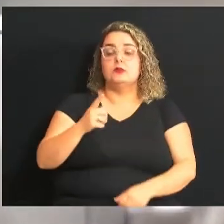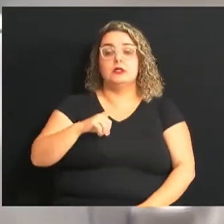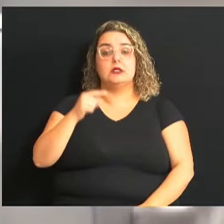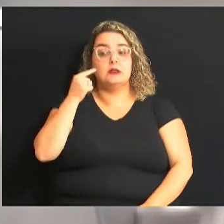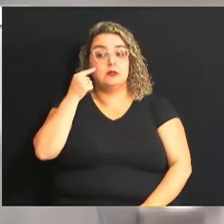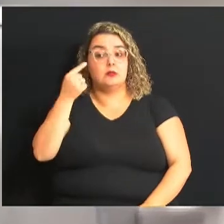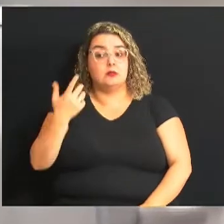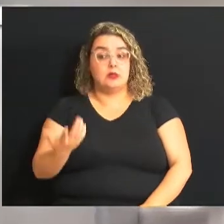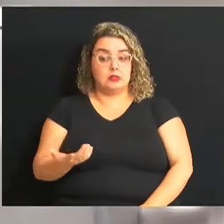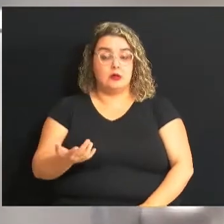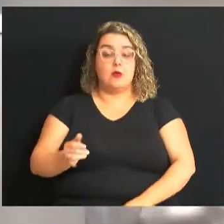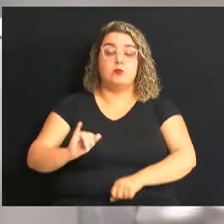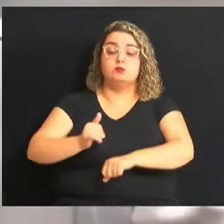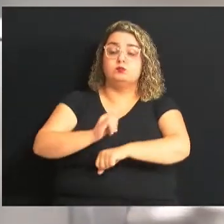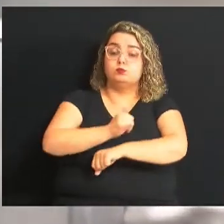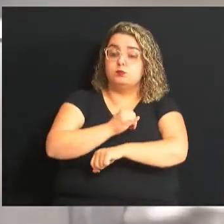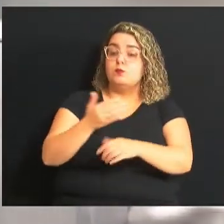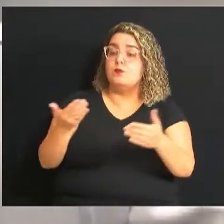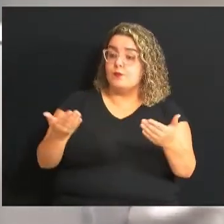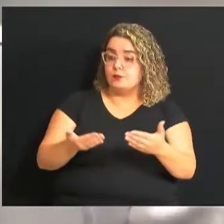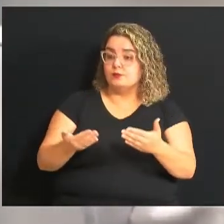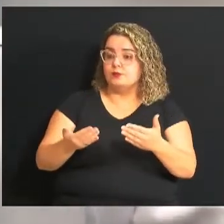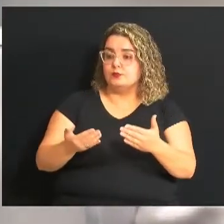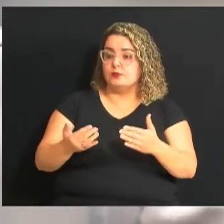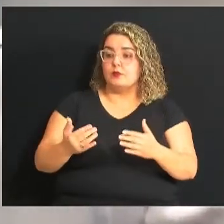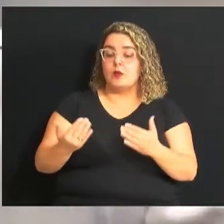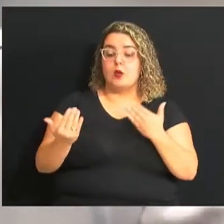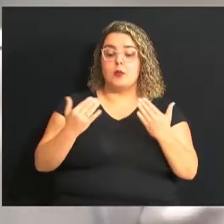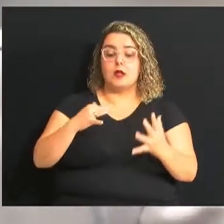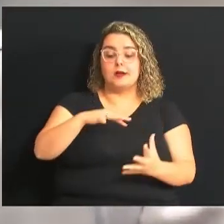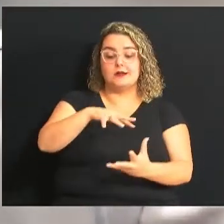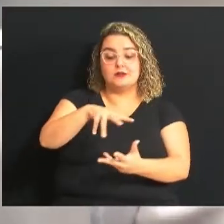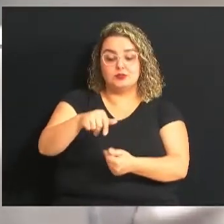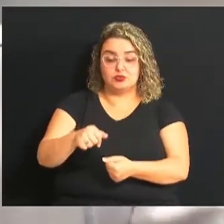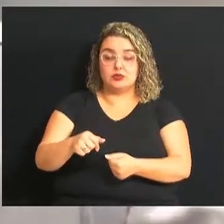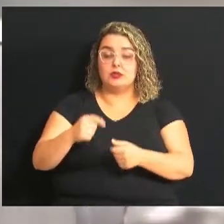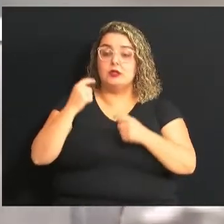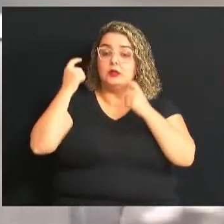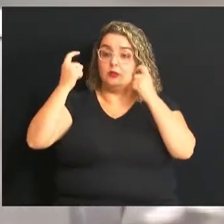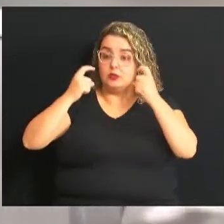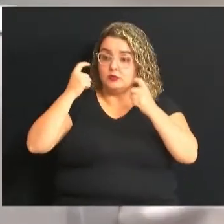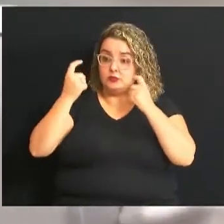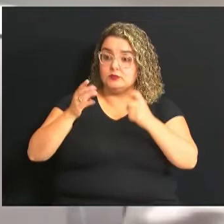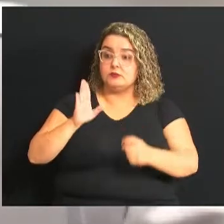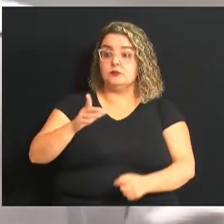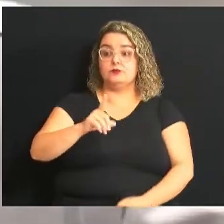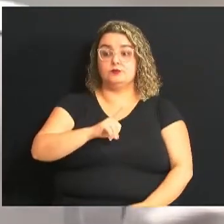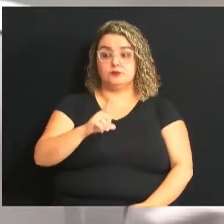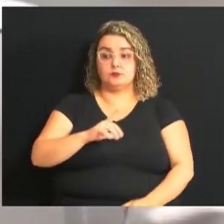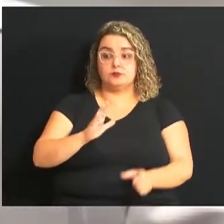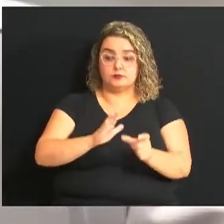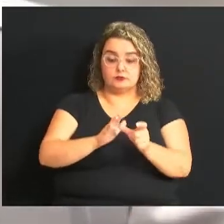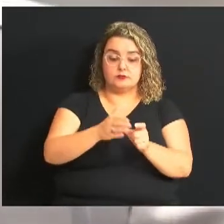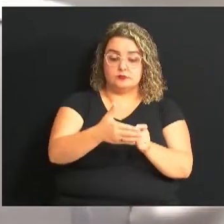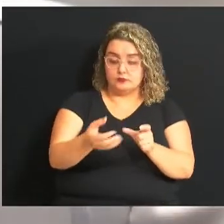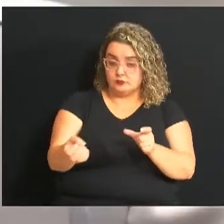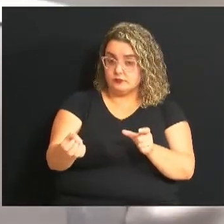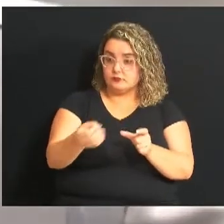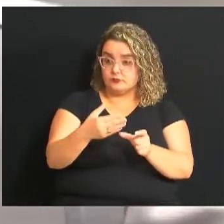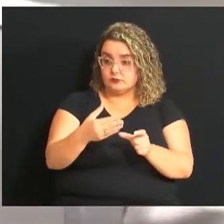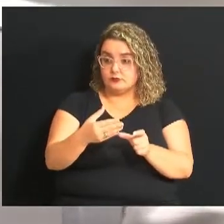a obesidade hoje, a nível mundial, ela é tão preocupante que já existe um termo novo que é